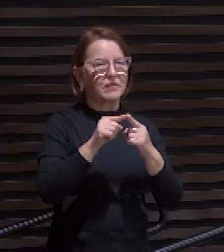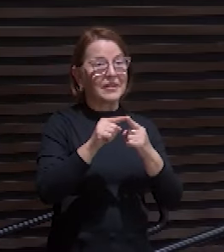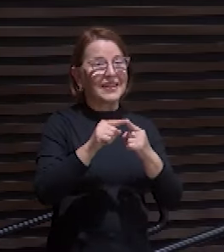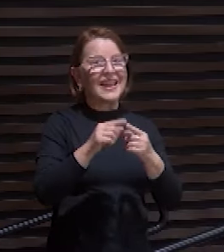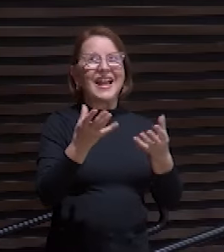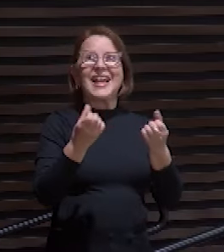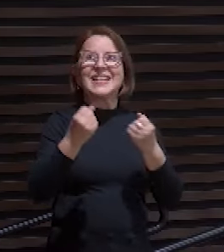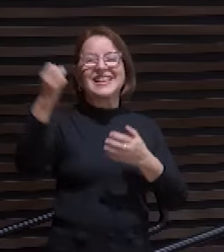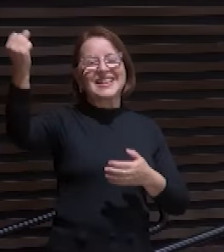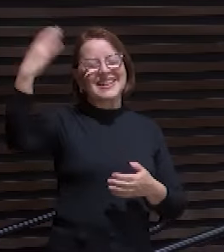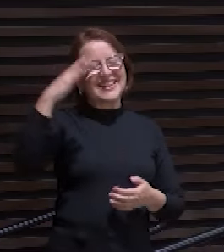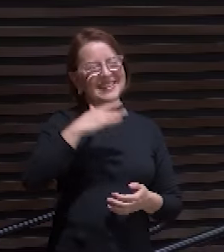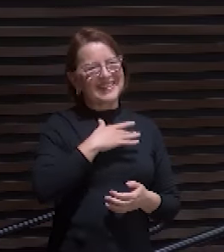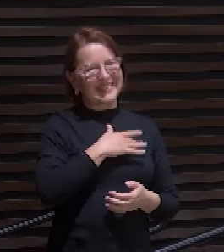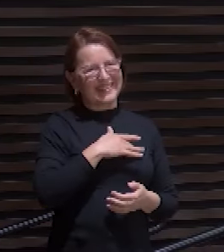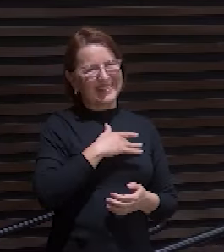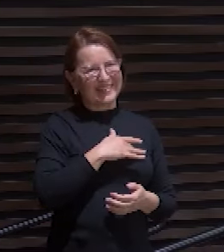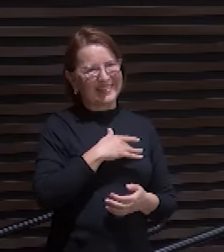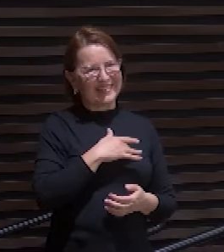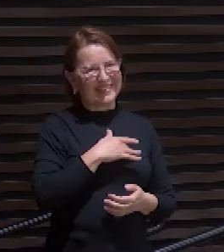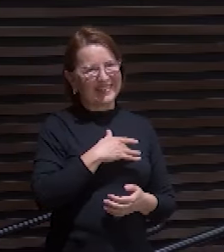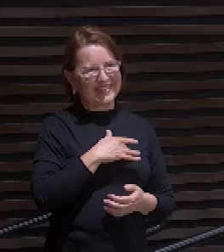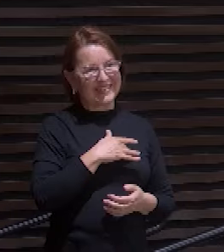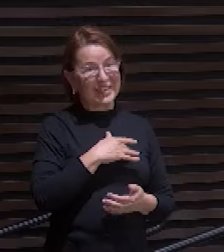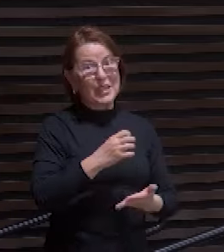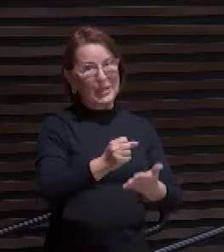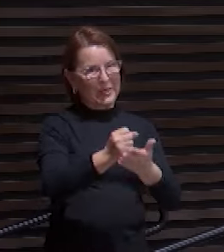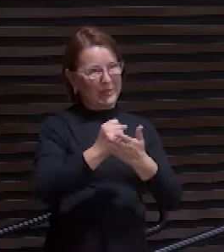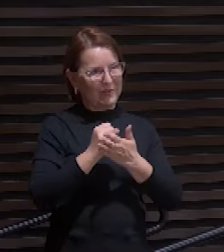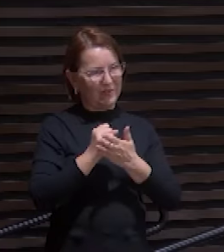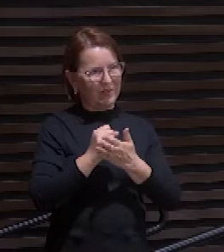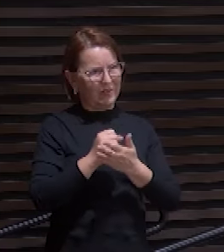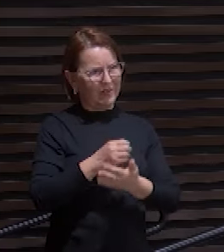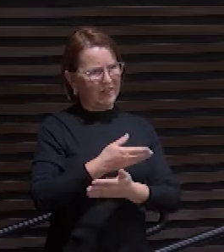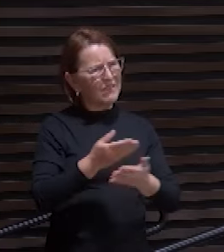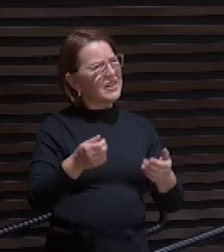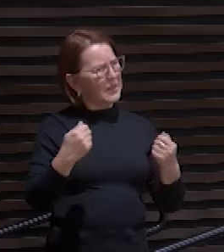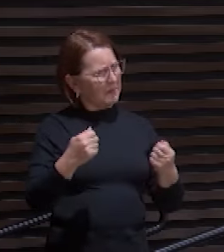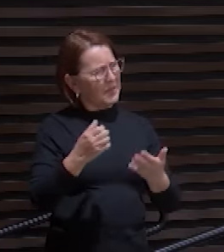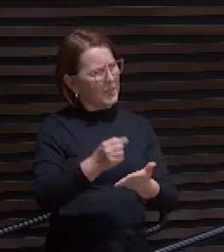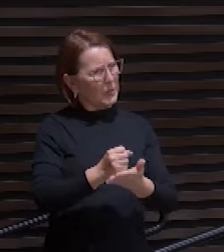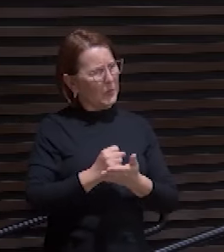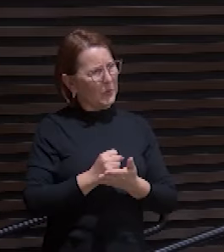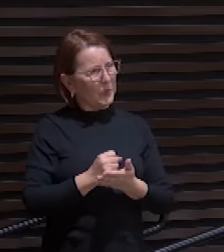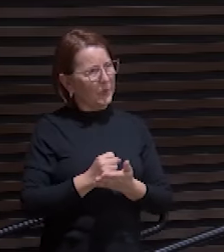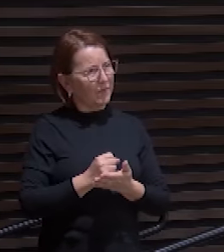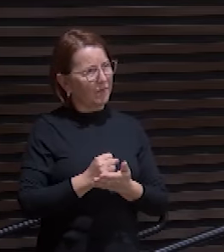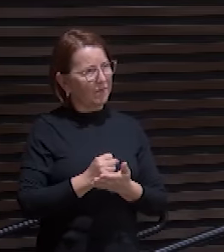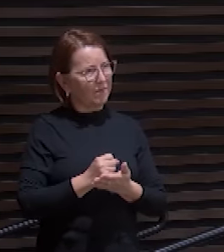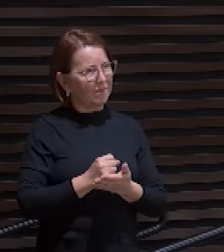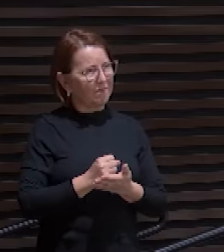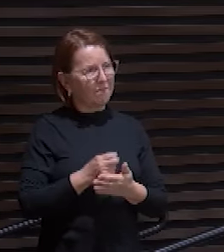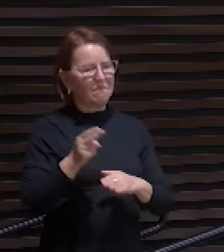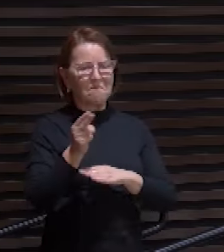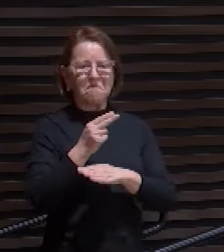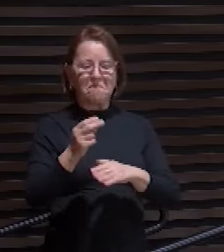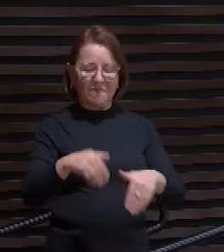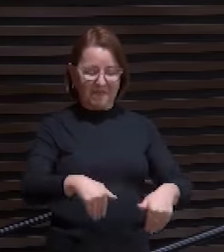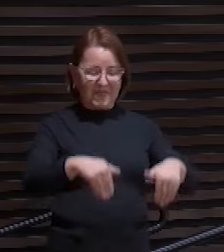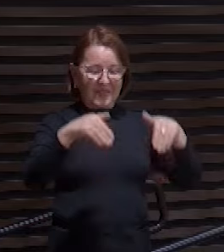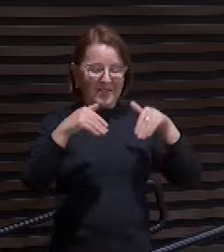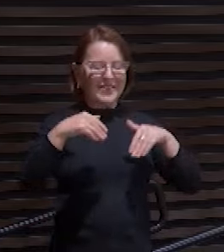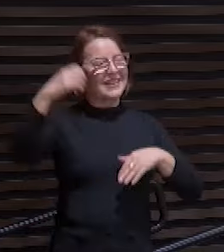graça, misericórdia e socorro. Você está precisando de socorro? Vai diante do trono da graça de